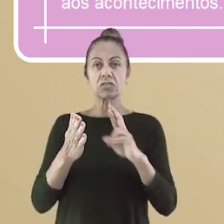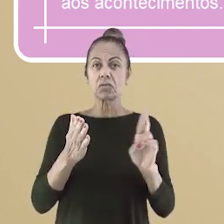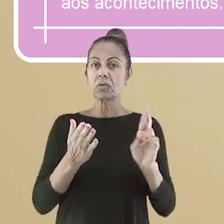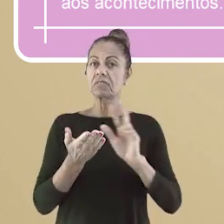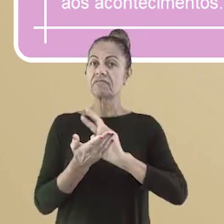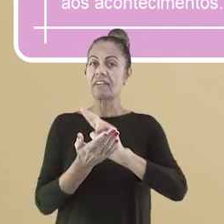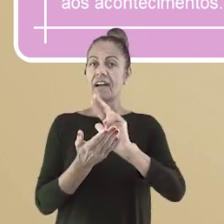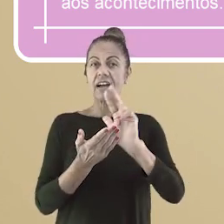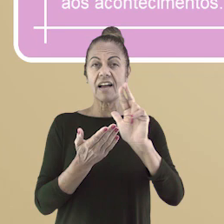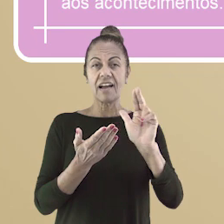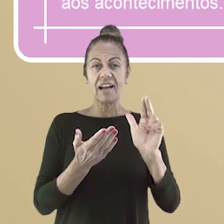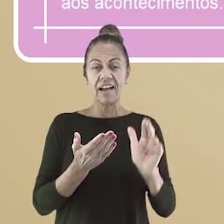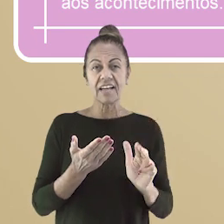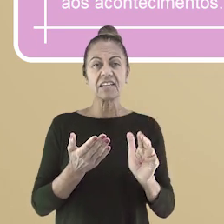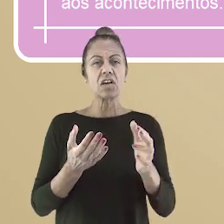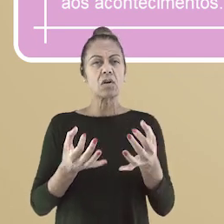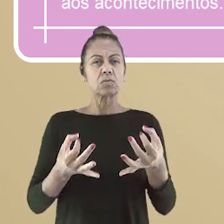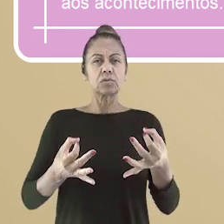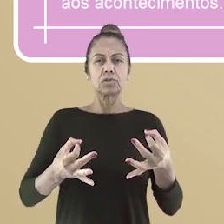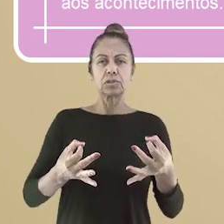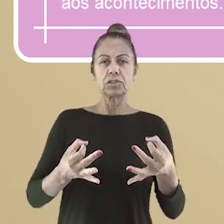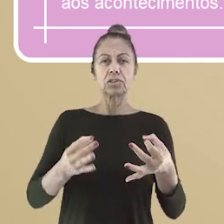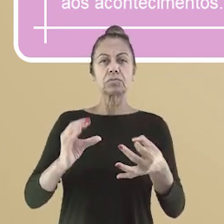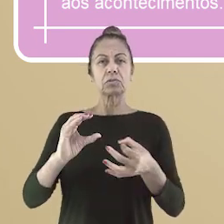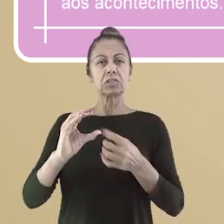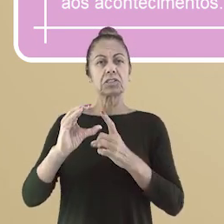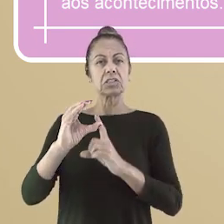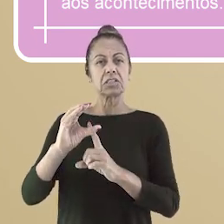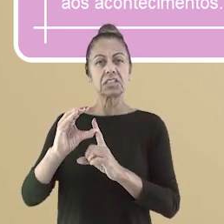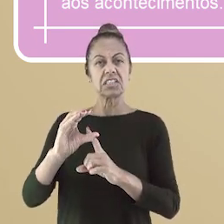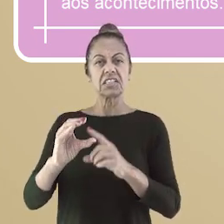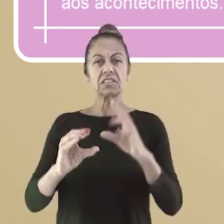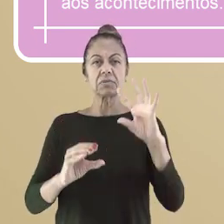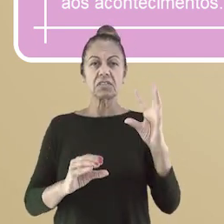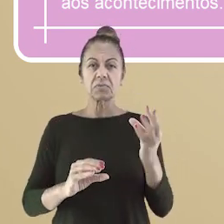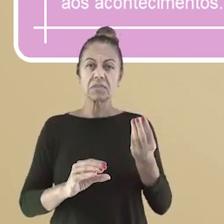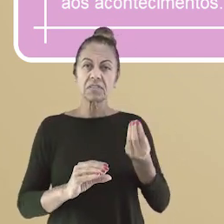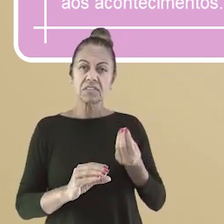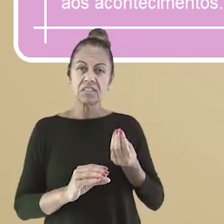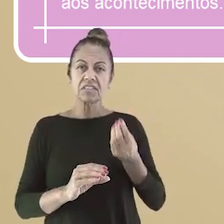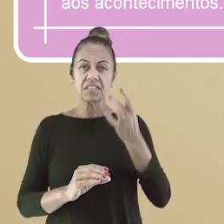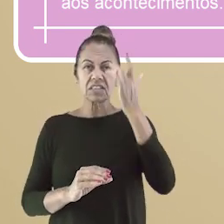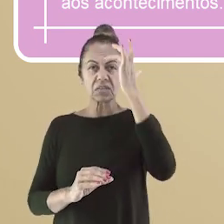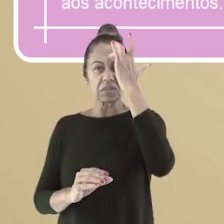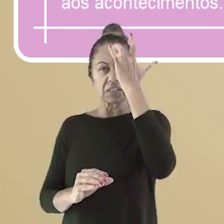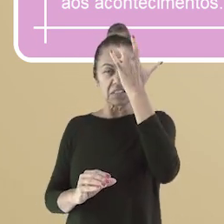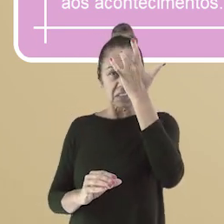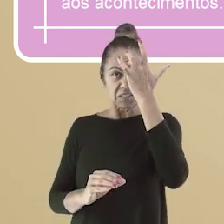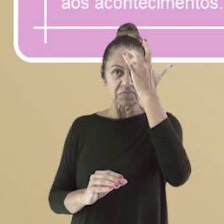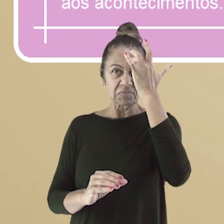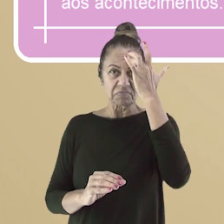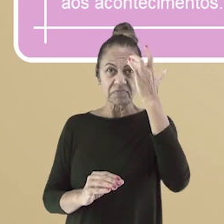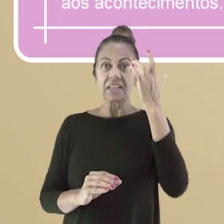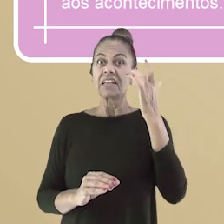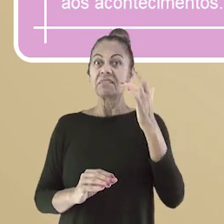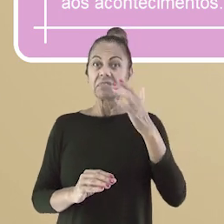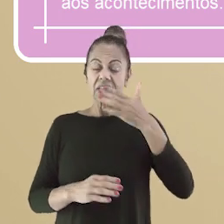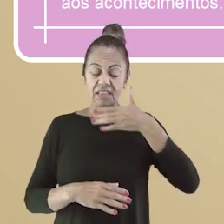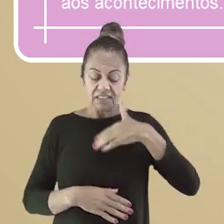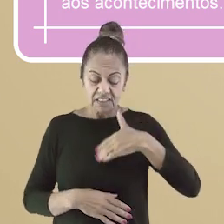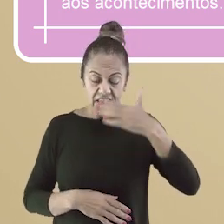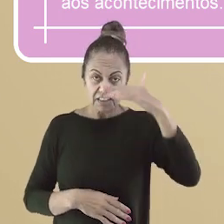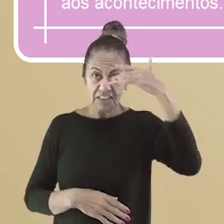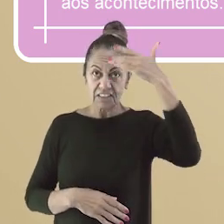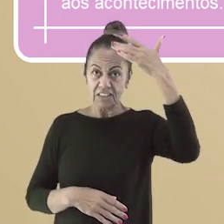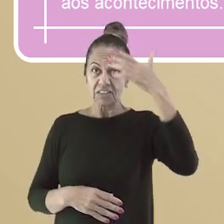religiosos escritos, textos do budismo, do cristianismo, espiritismo, hinduísmo, islamismo, judaísmo, dentre